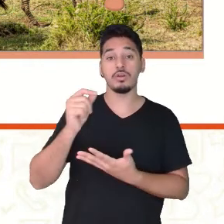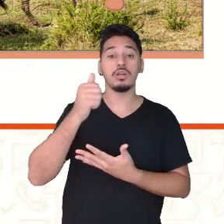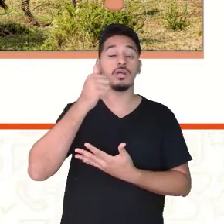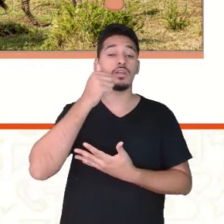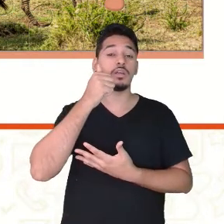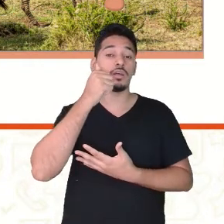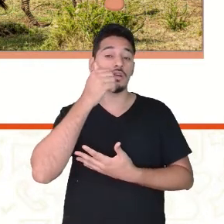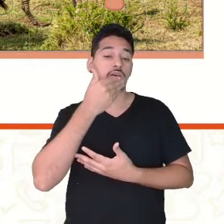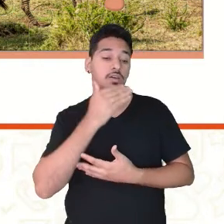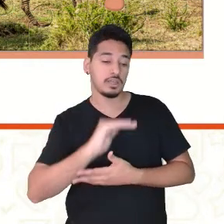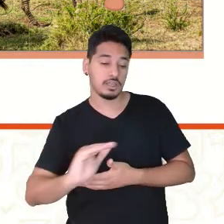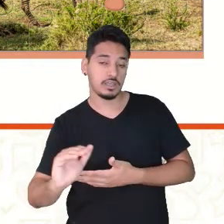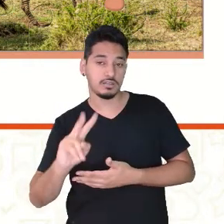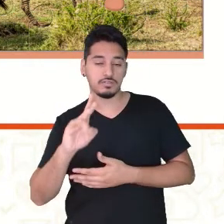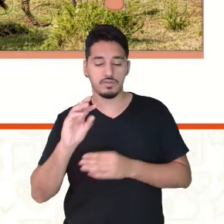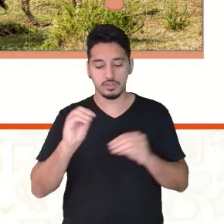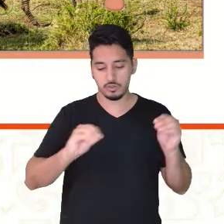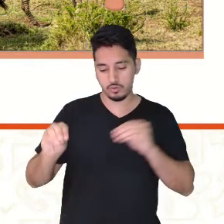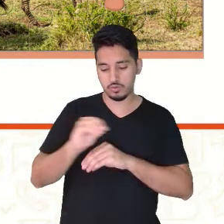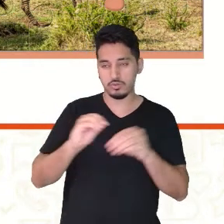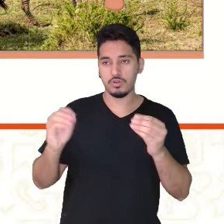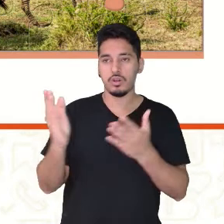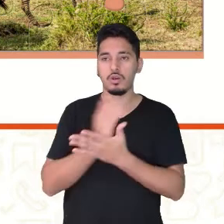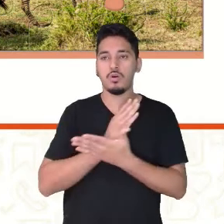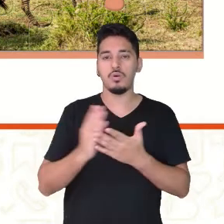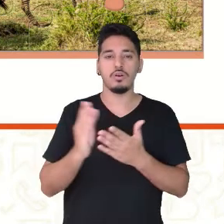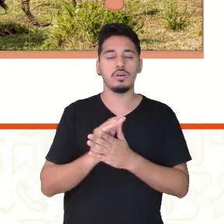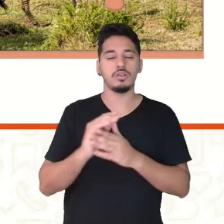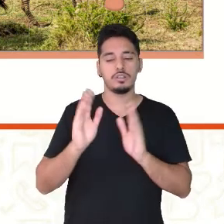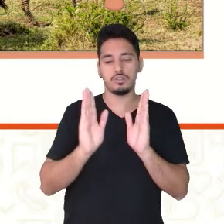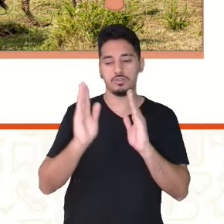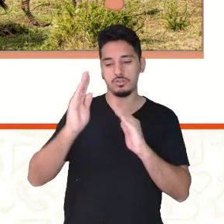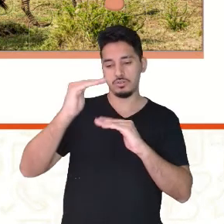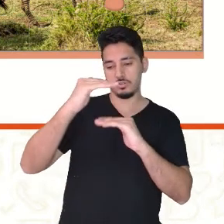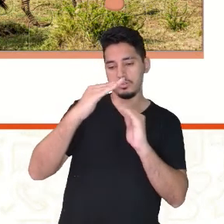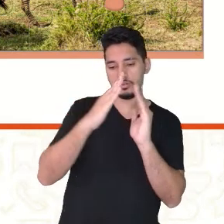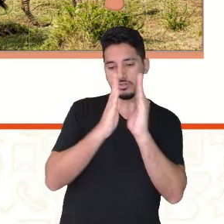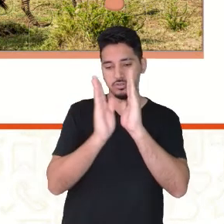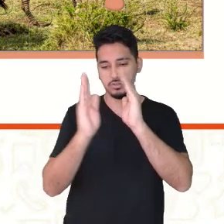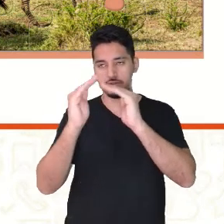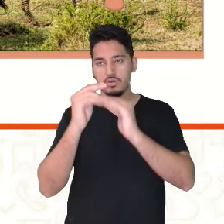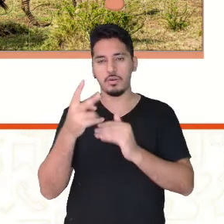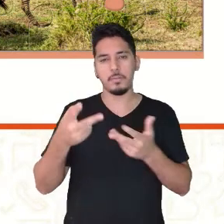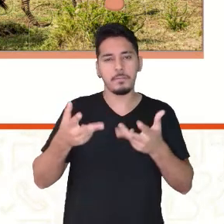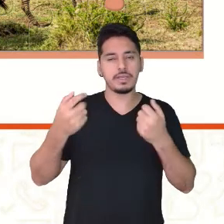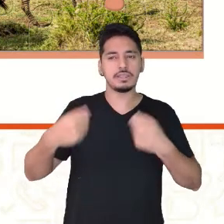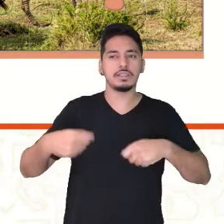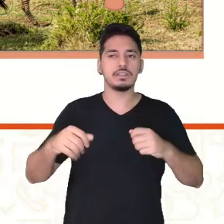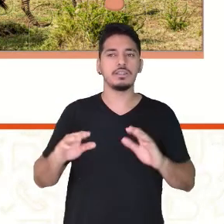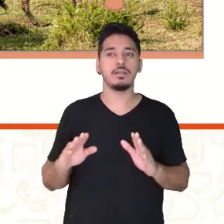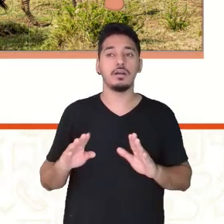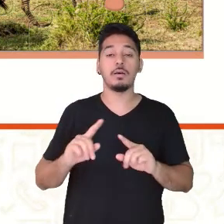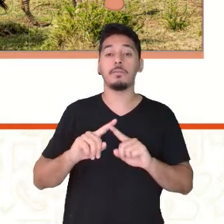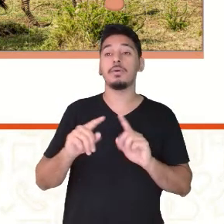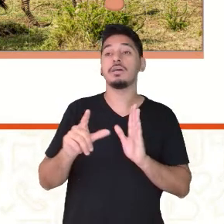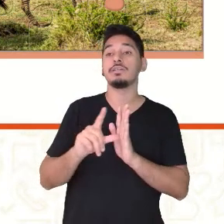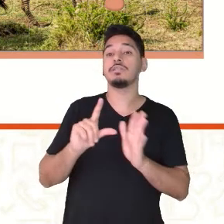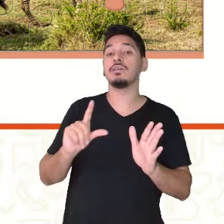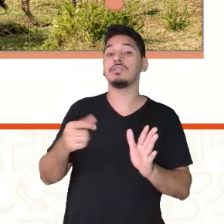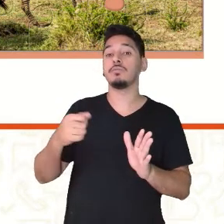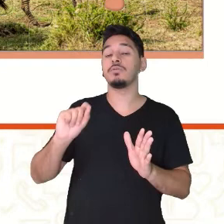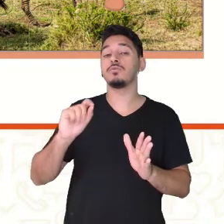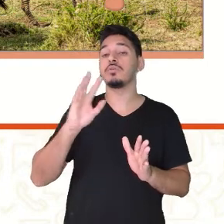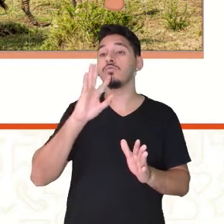junta algumas formas geométricas e a criança vai precisar identificar, mas antes ela vai precisar ter tido